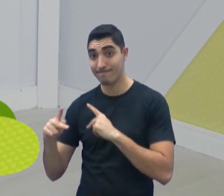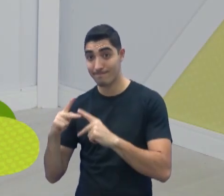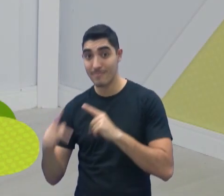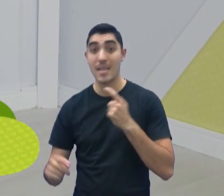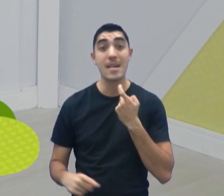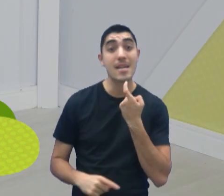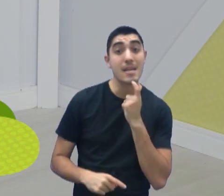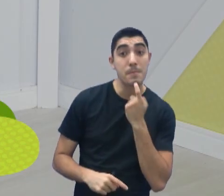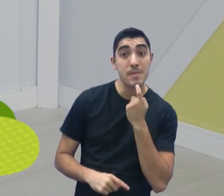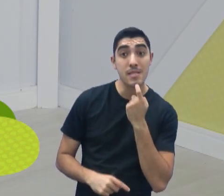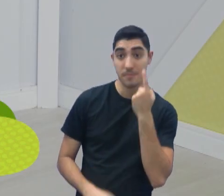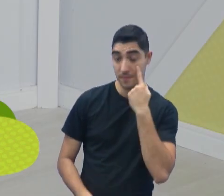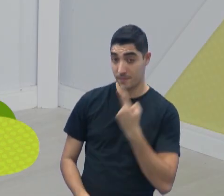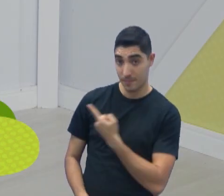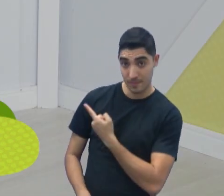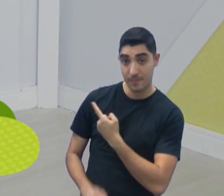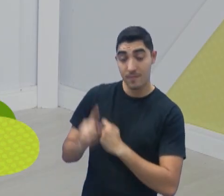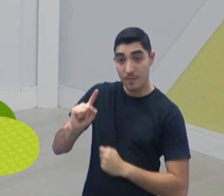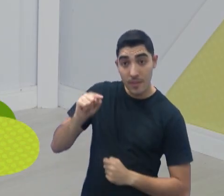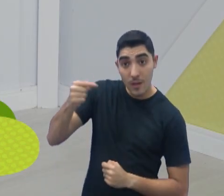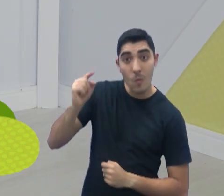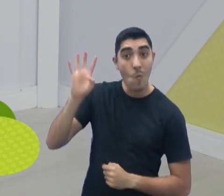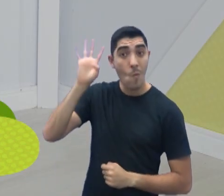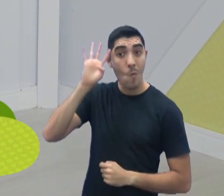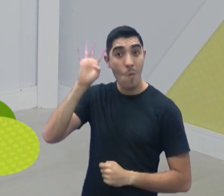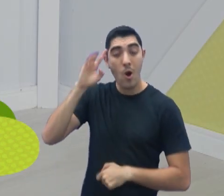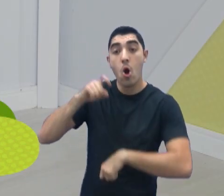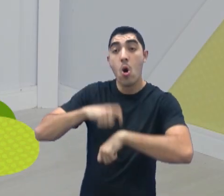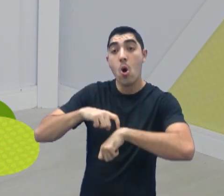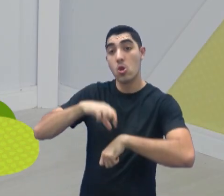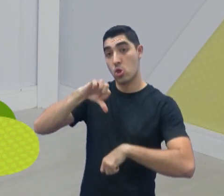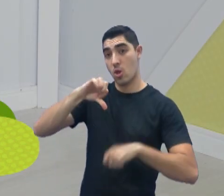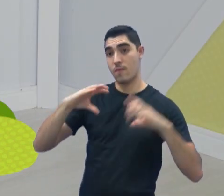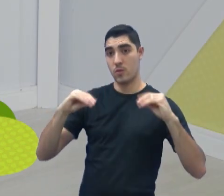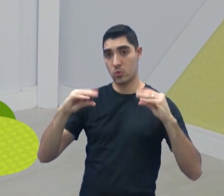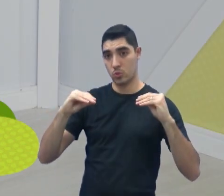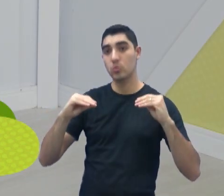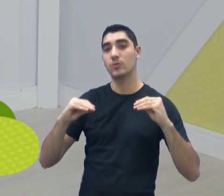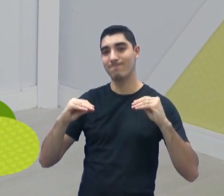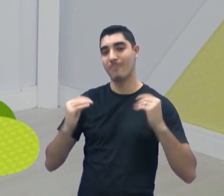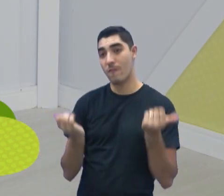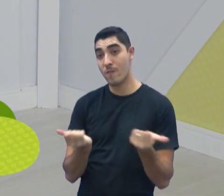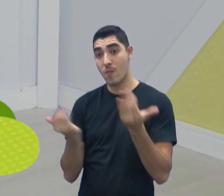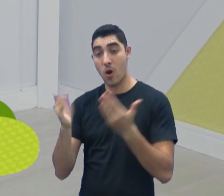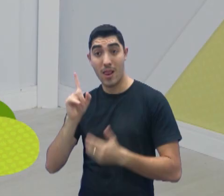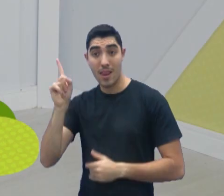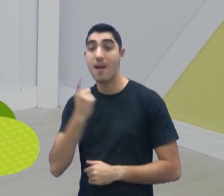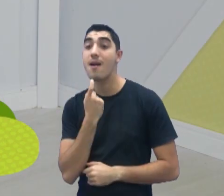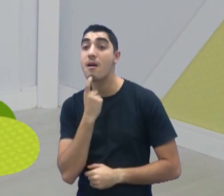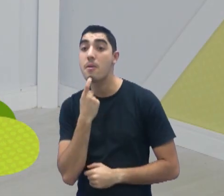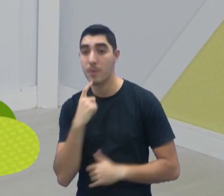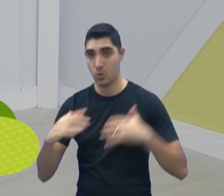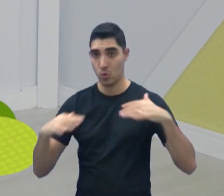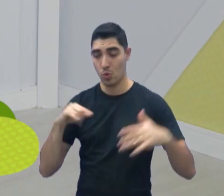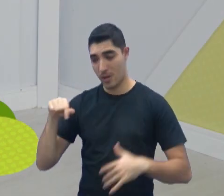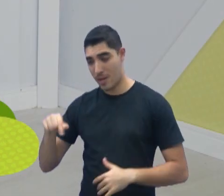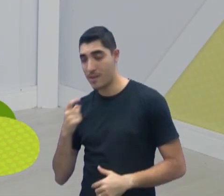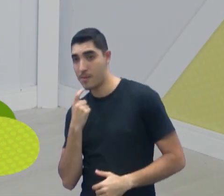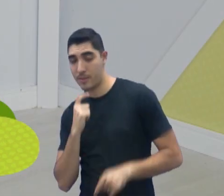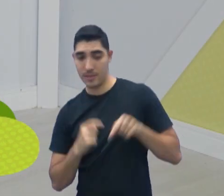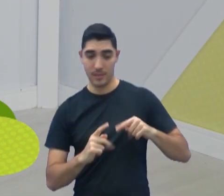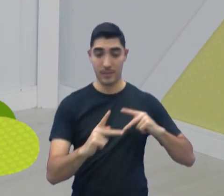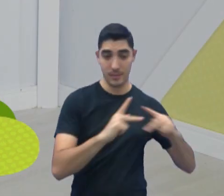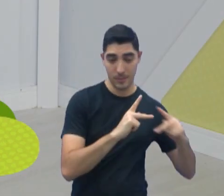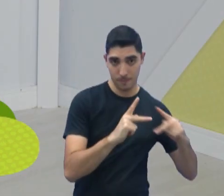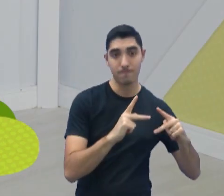São José. O jogo na próxima quarta-feira, 21 horas, ginásio do Taquaral, lá em Campinas. É a casa do Campinas, né? O Vôlei